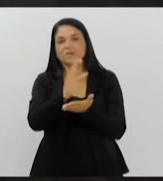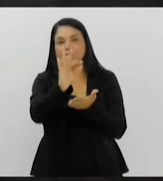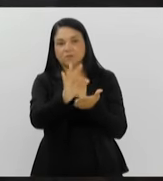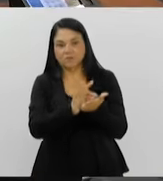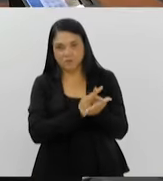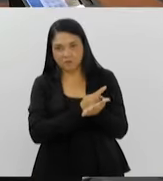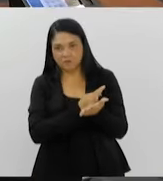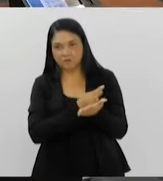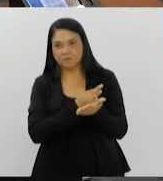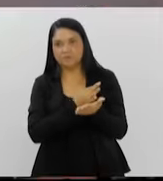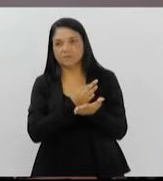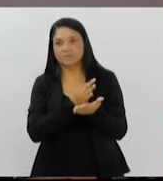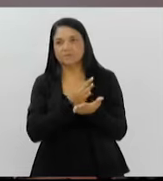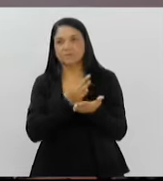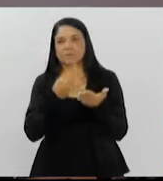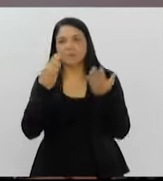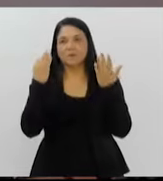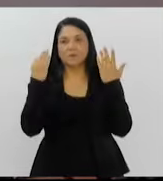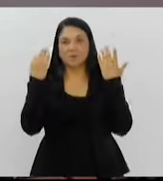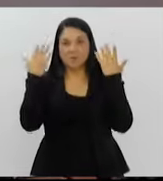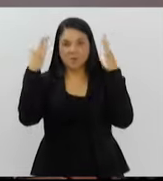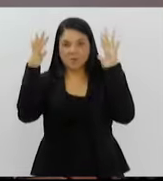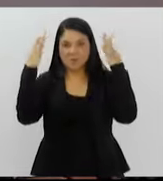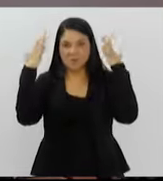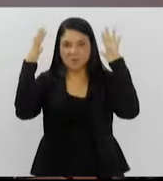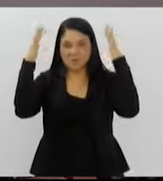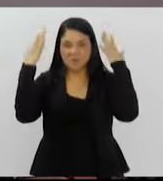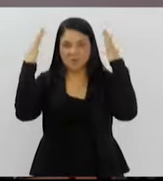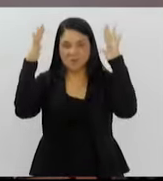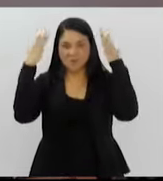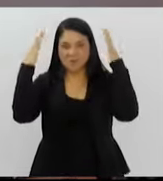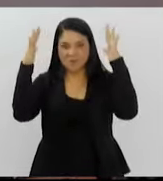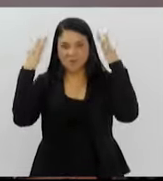autógrafo declaração de